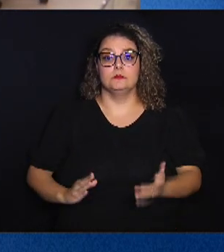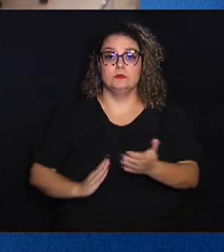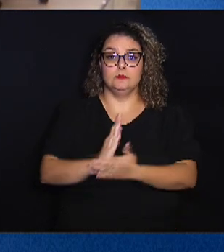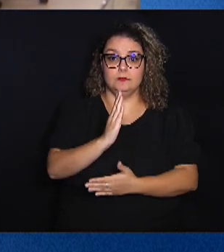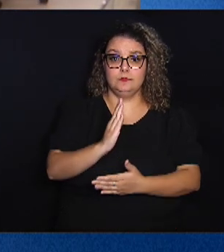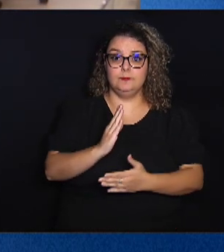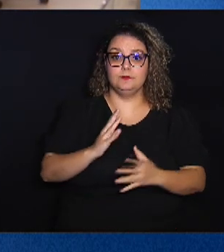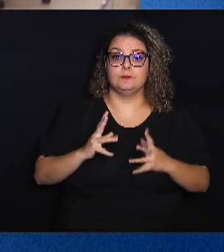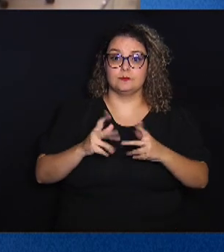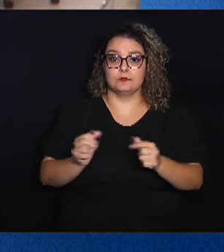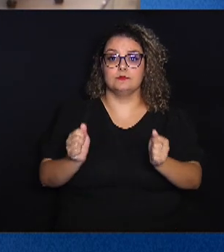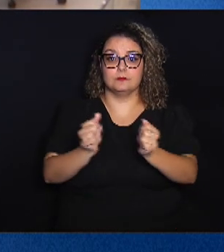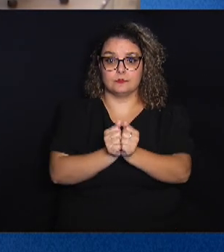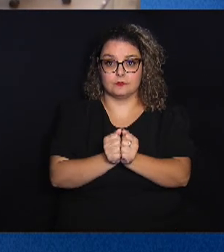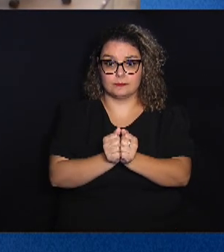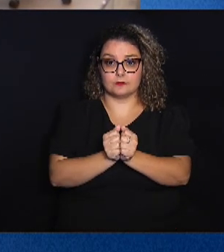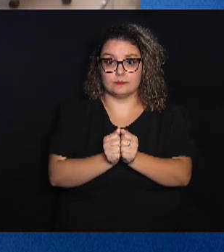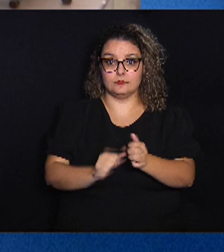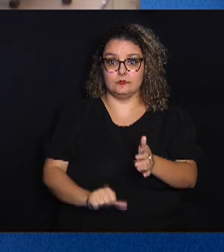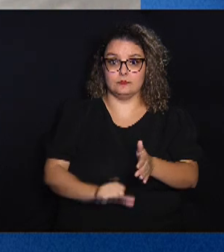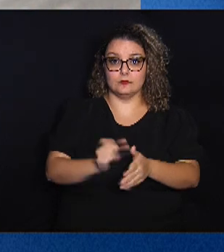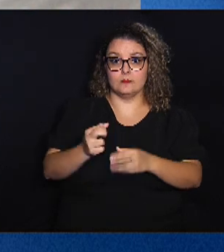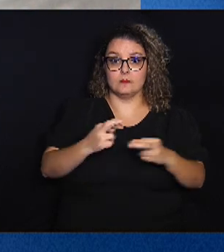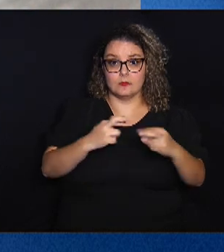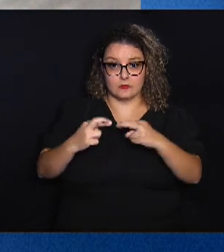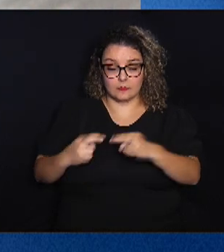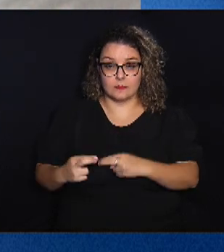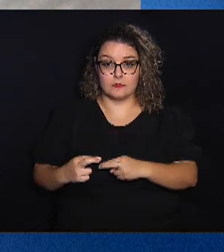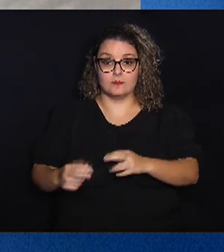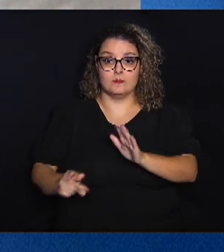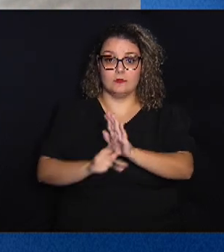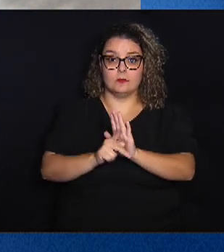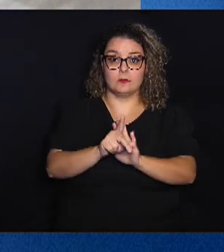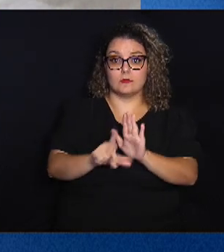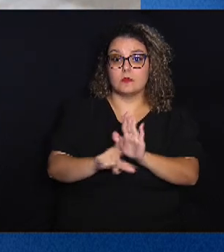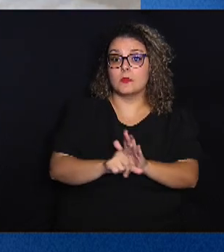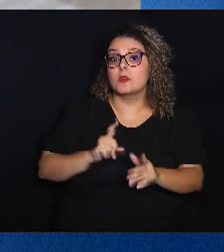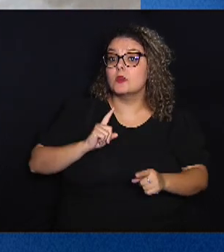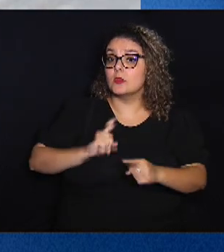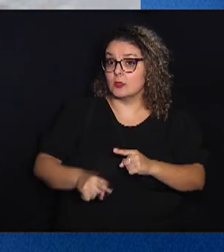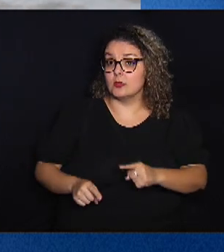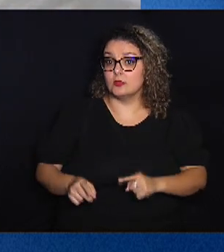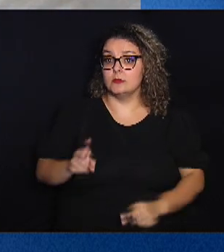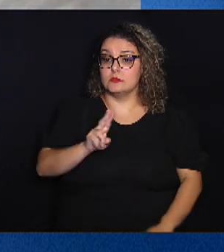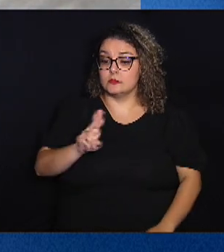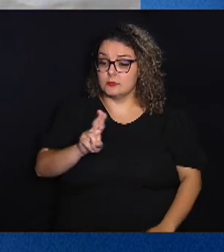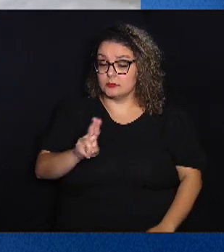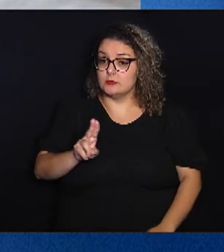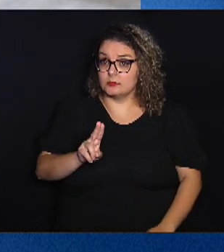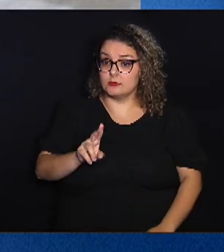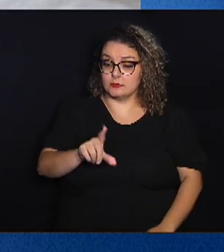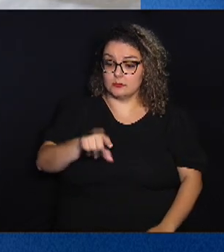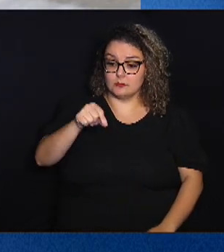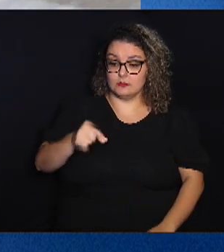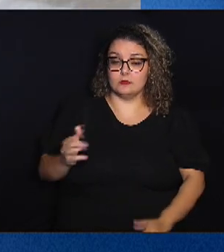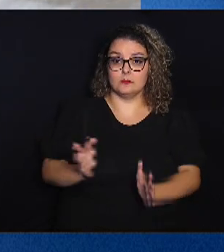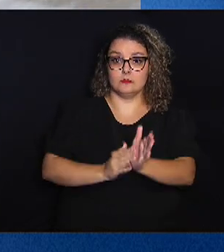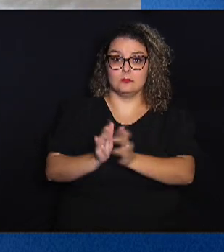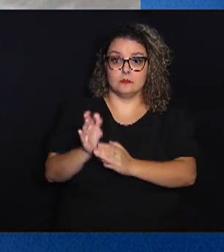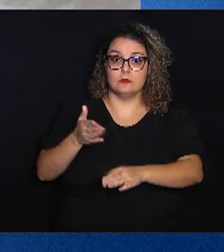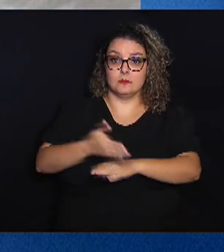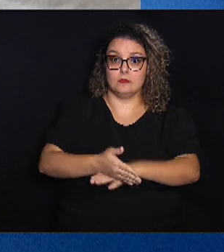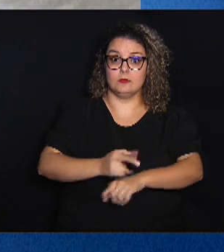por unanimidade e em primeira análise projeto de lei que proíbe nomeação de condenados por racismo